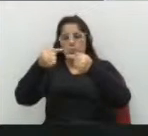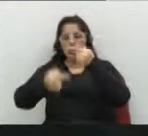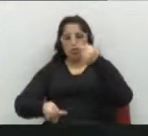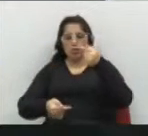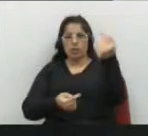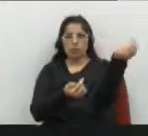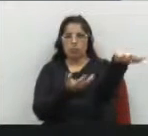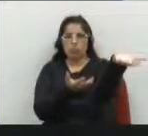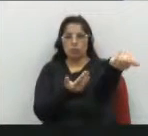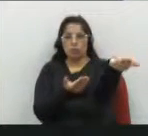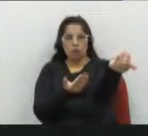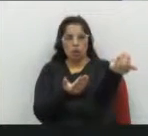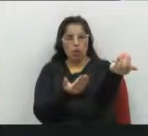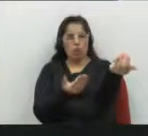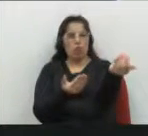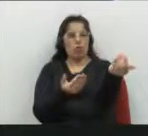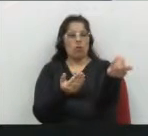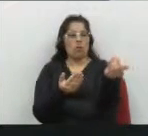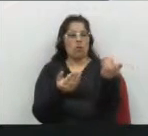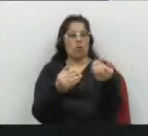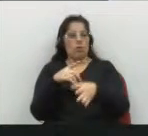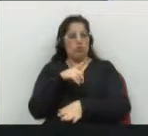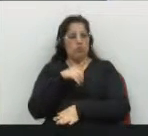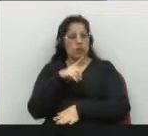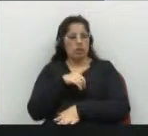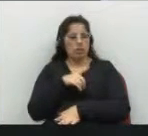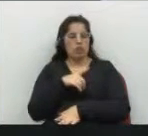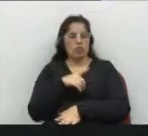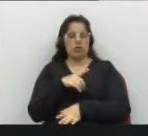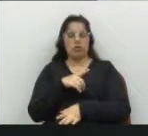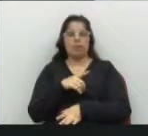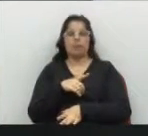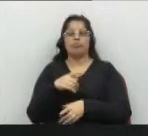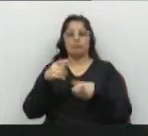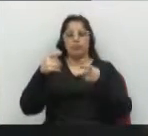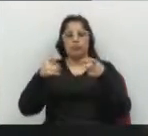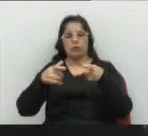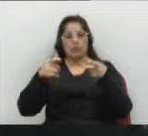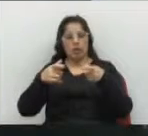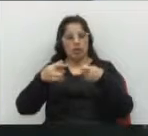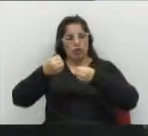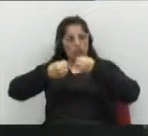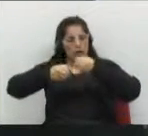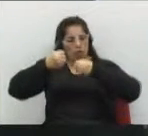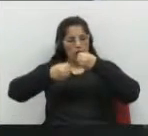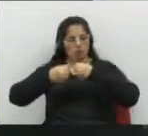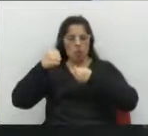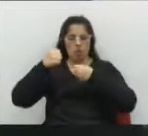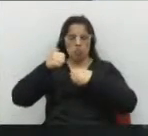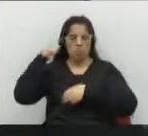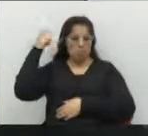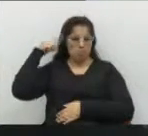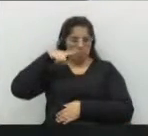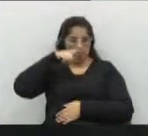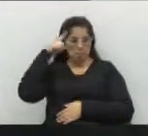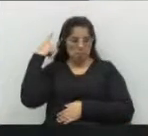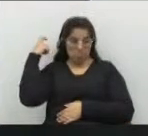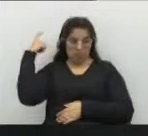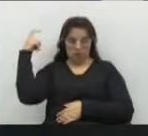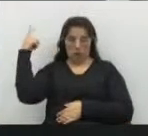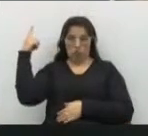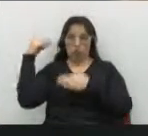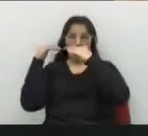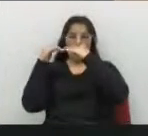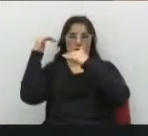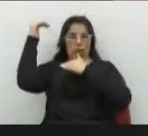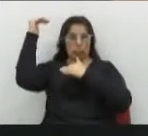ter picapes, som automotivos em postos de gasolina e assim por diante. Não sou a favor